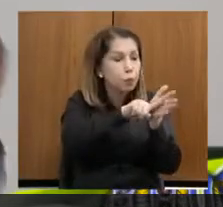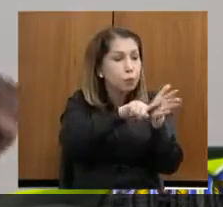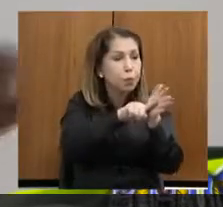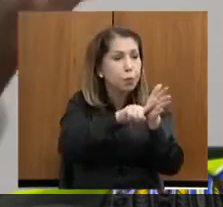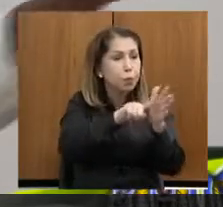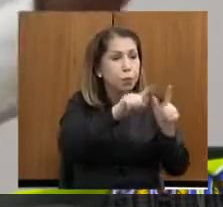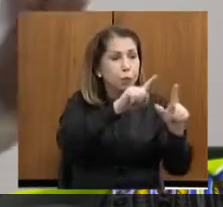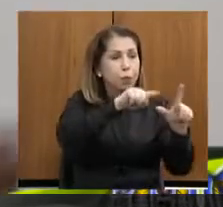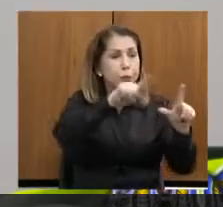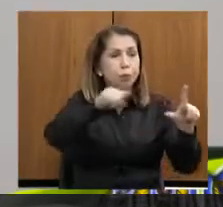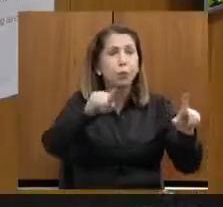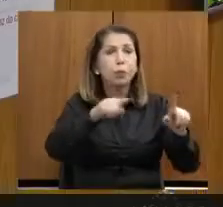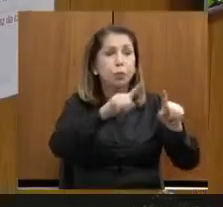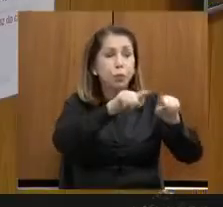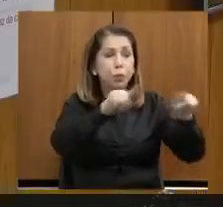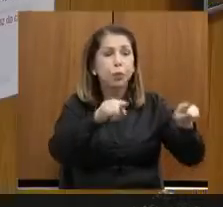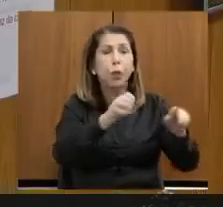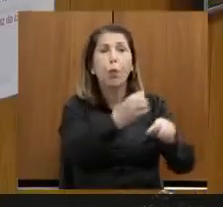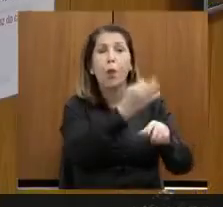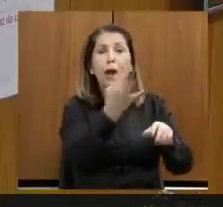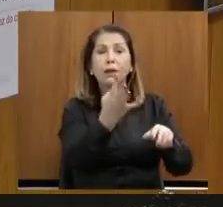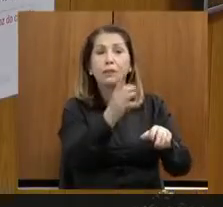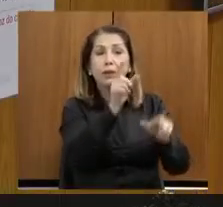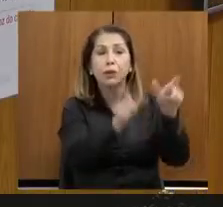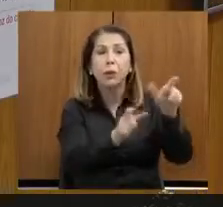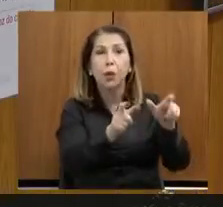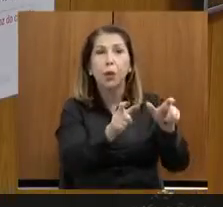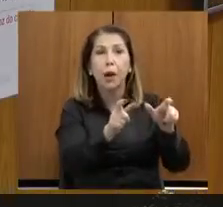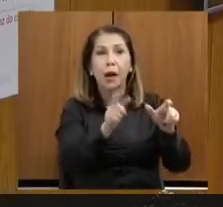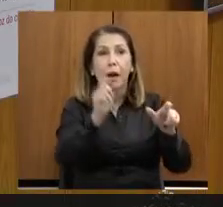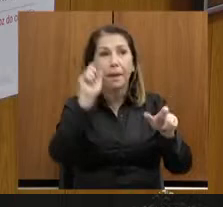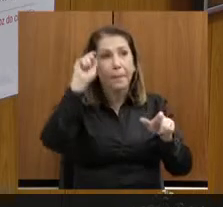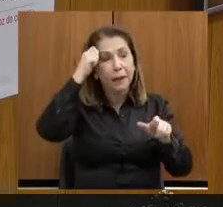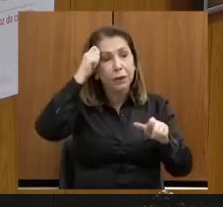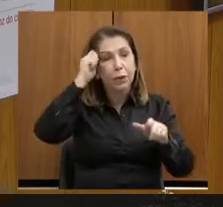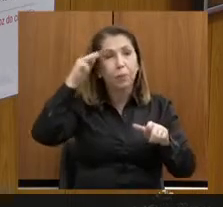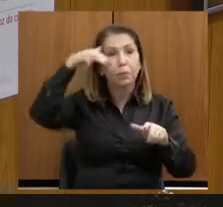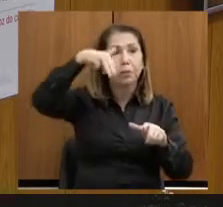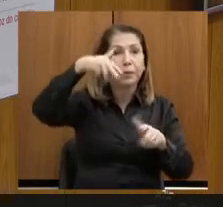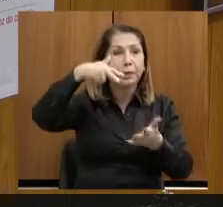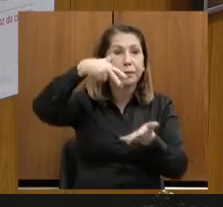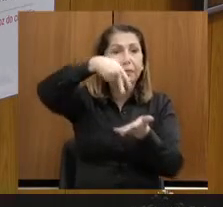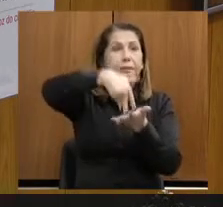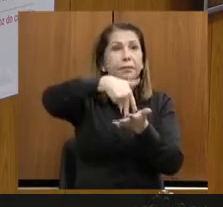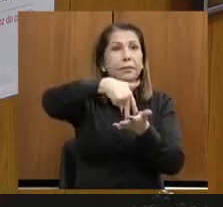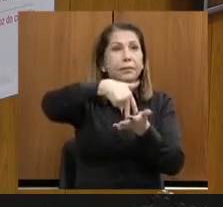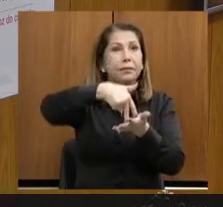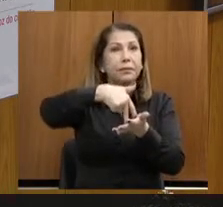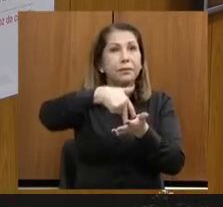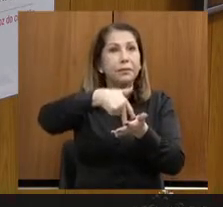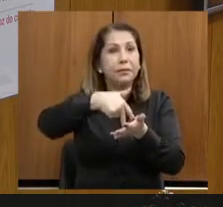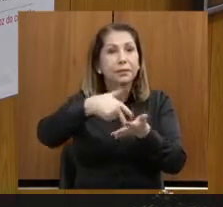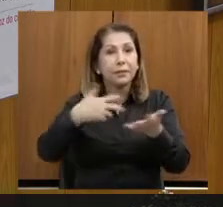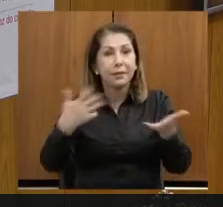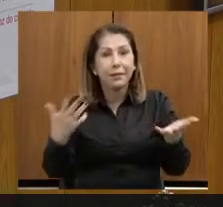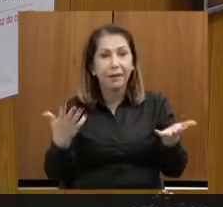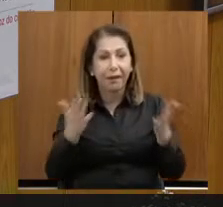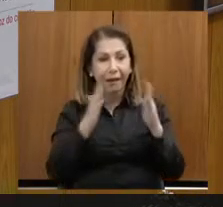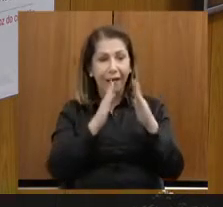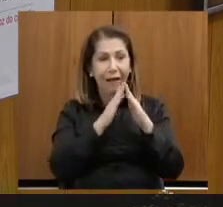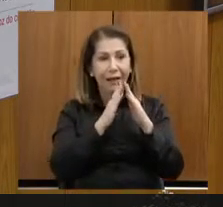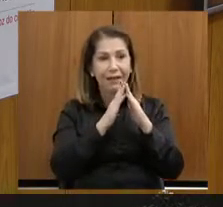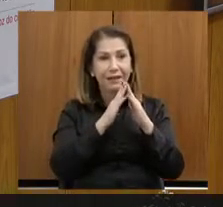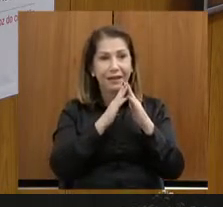das casas de matriz africana Como diz amar conta aqui e o medo de descobrir que tem mais caso de matriz